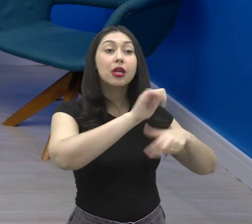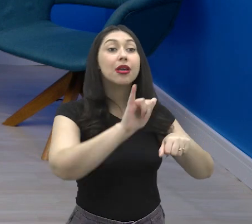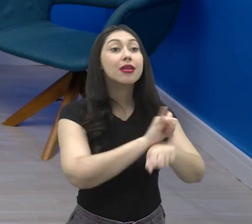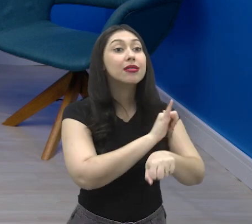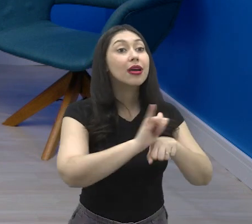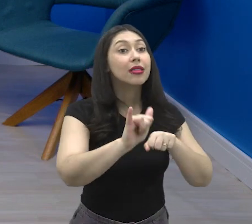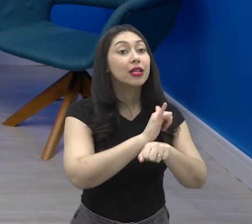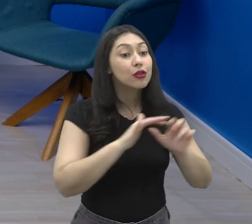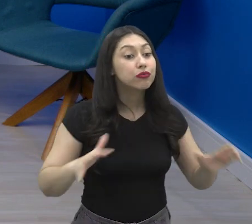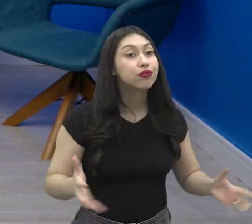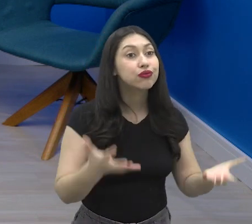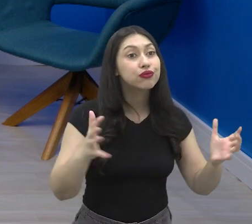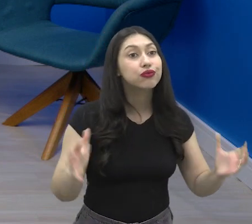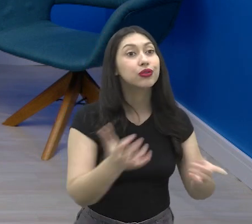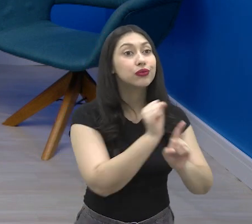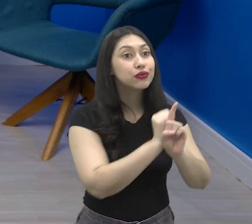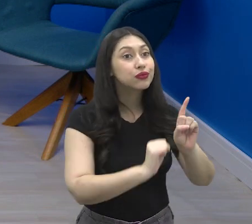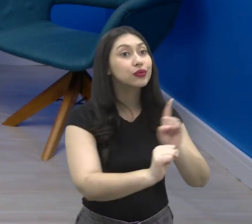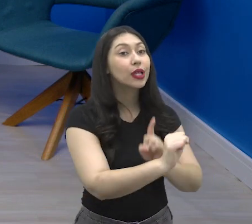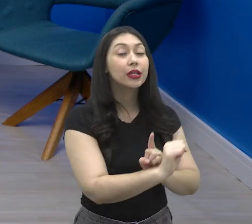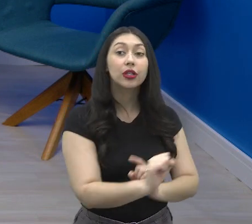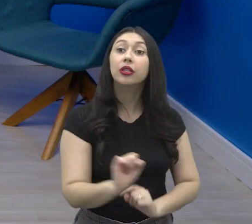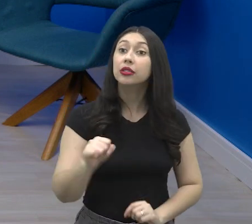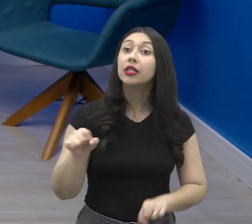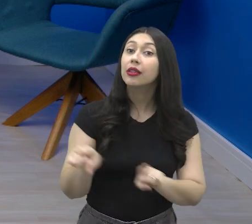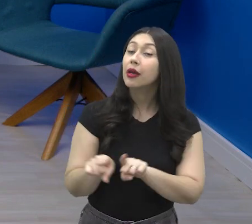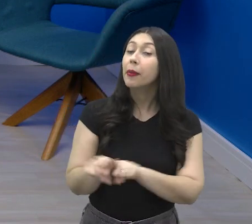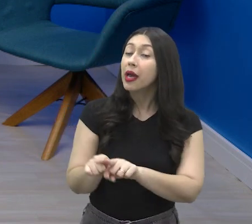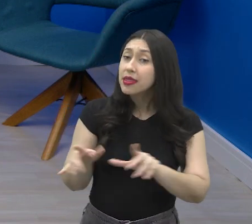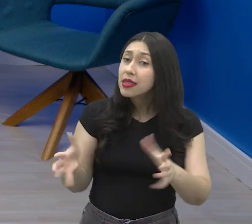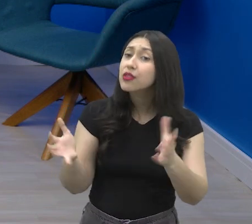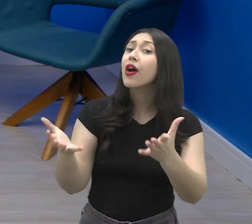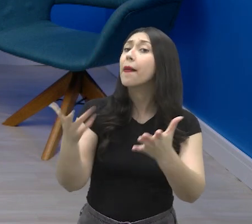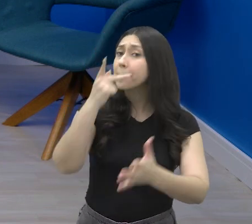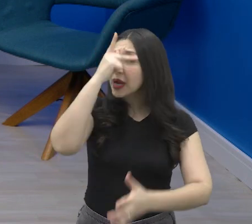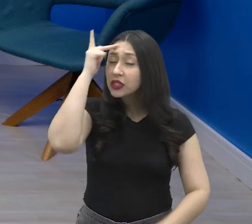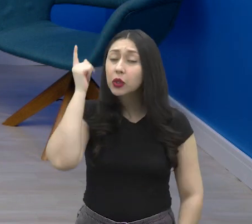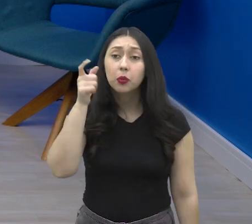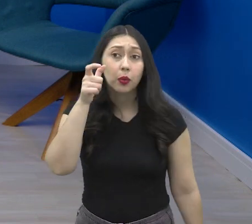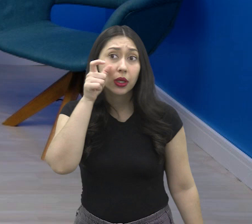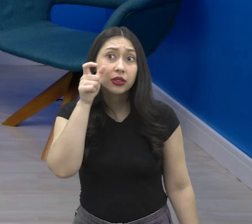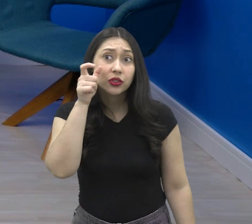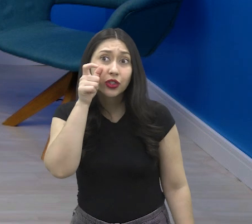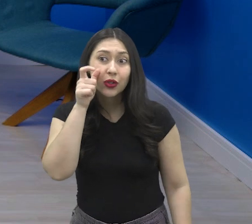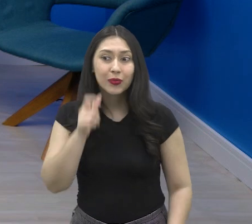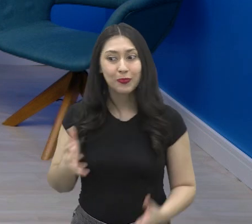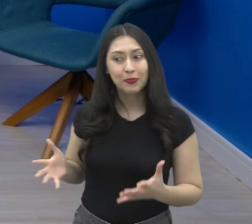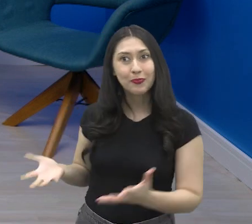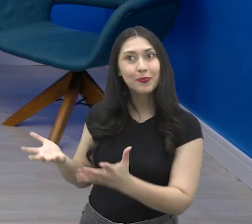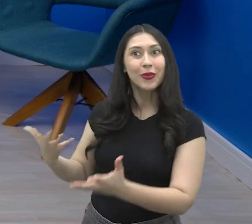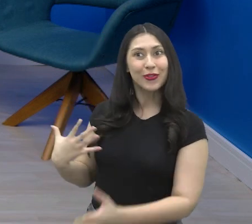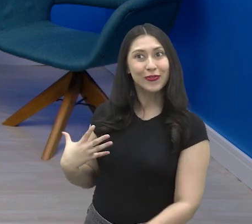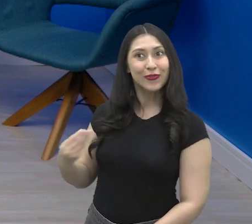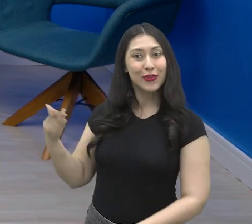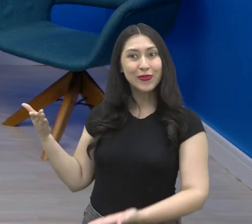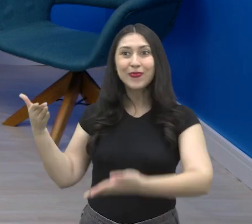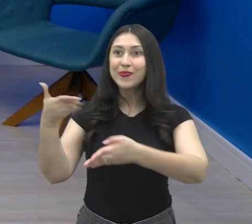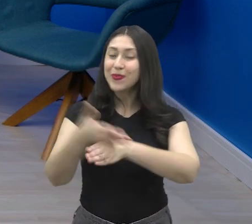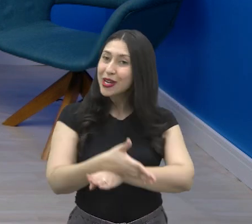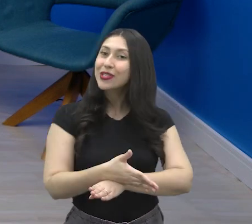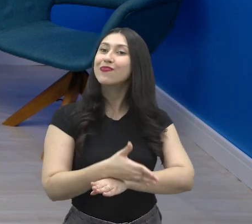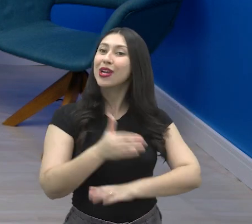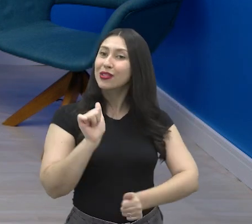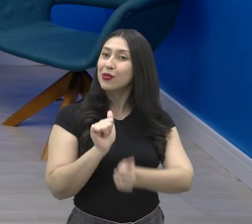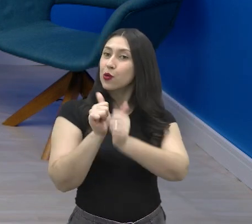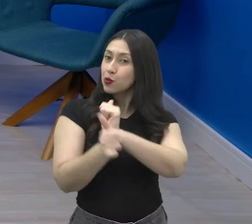como ferramentas de promoção social, né? E também incentivar quem está em casa, os pais que nos assistiram, a incentivar os seus